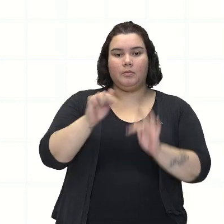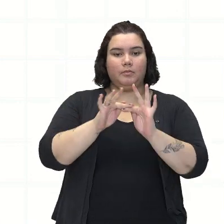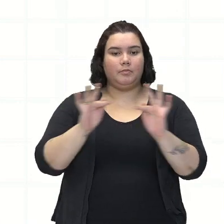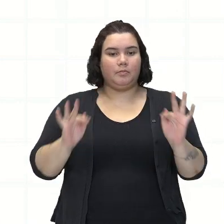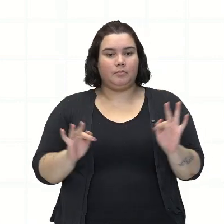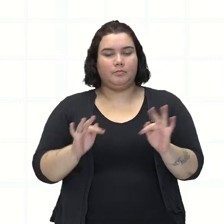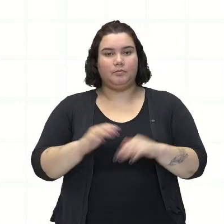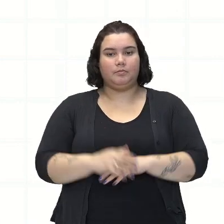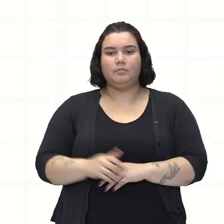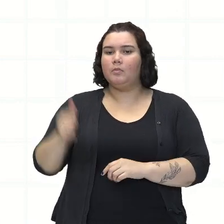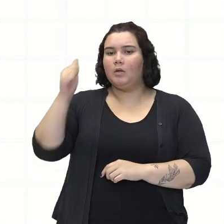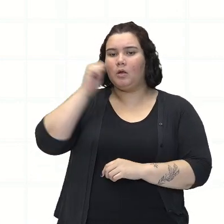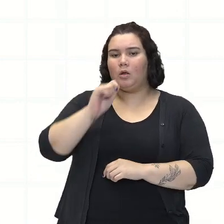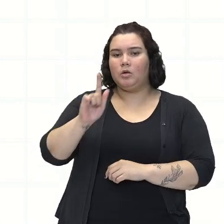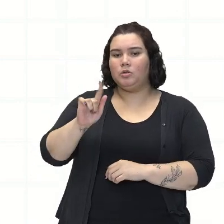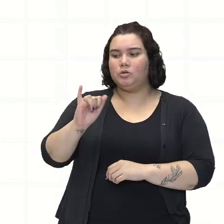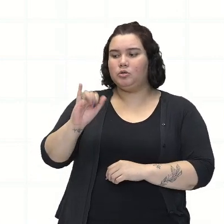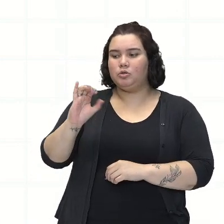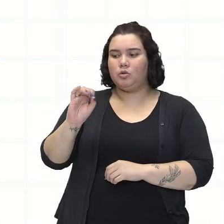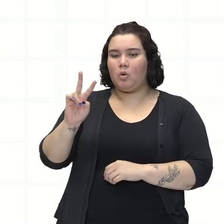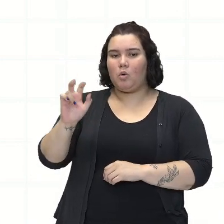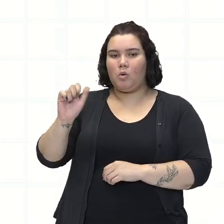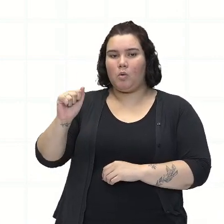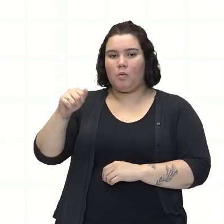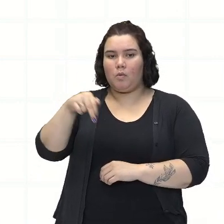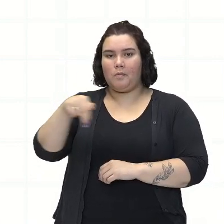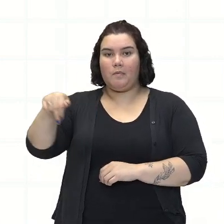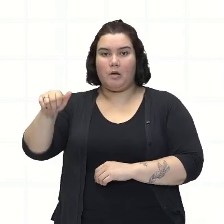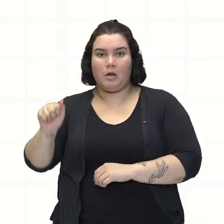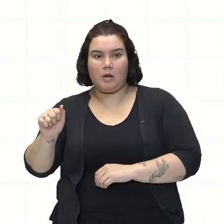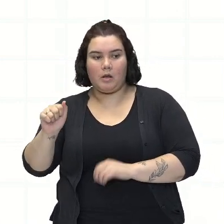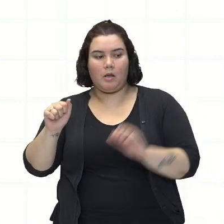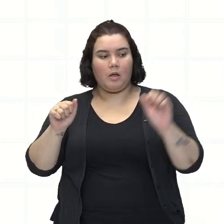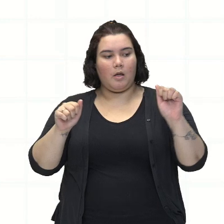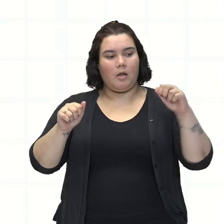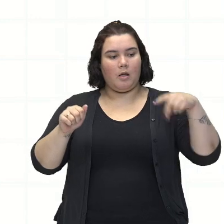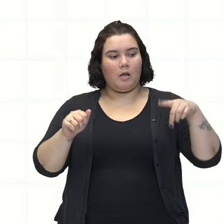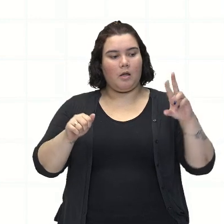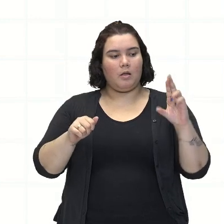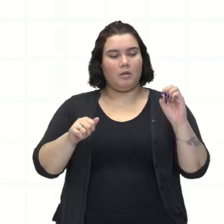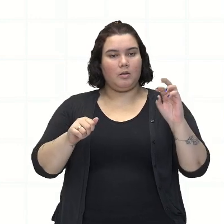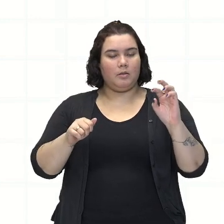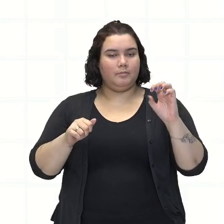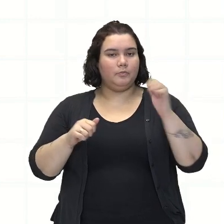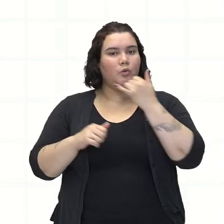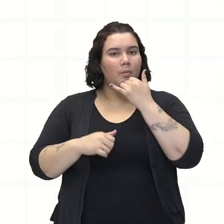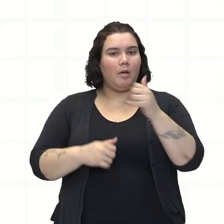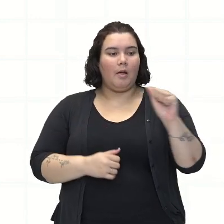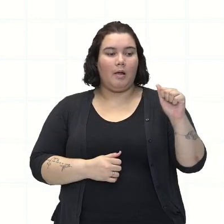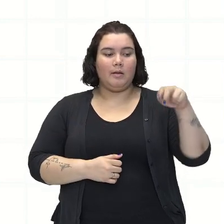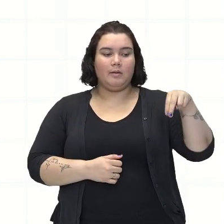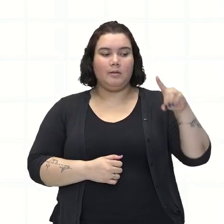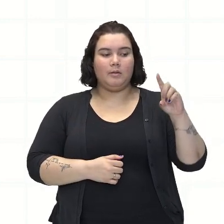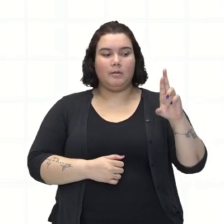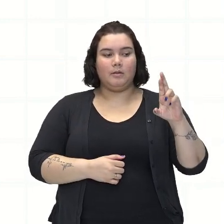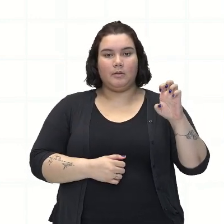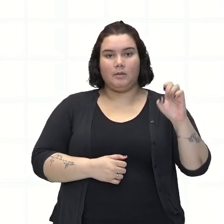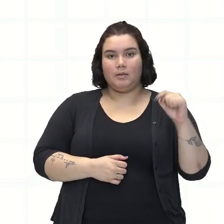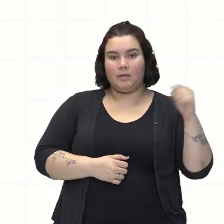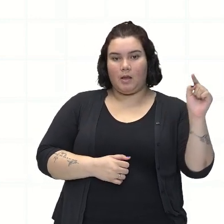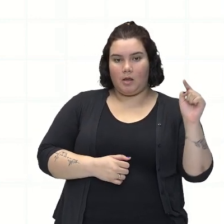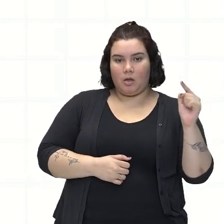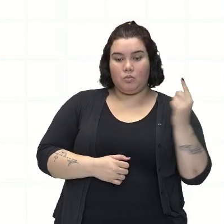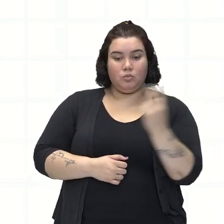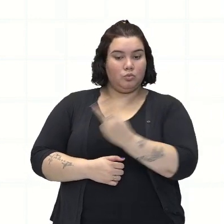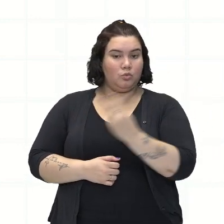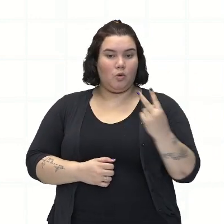A. Giovana e André, dois seres. Então, já sabemos que são o sujeito. Gostam